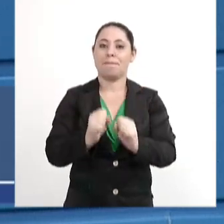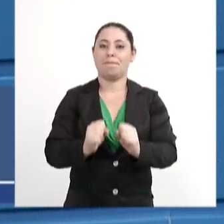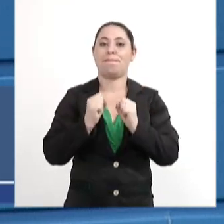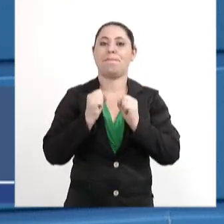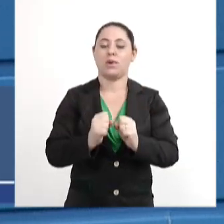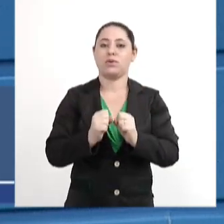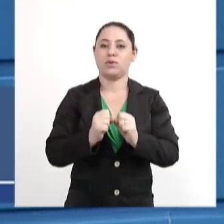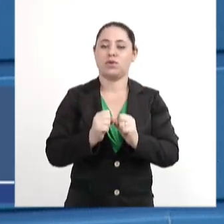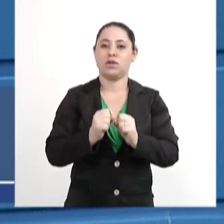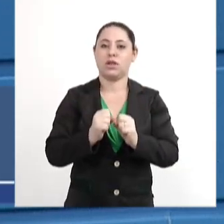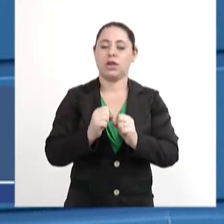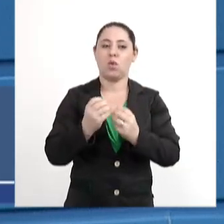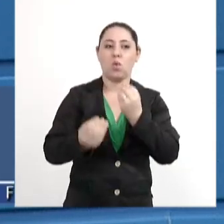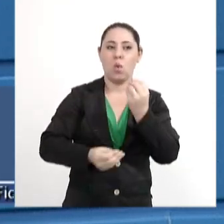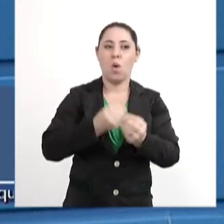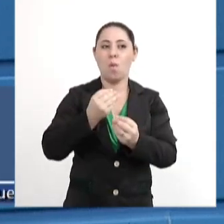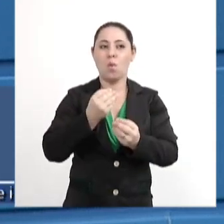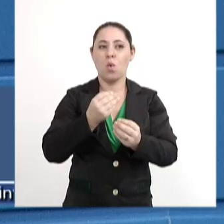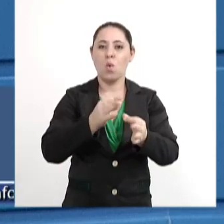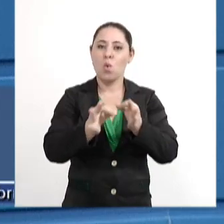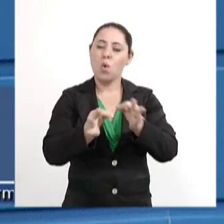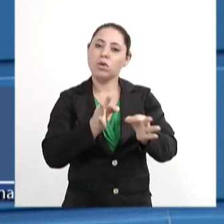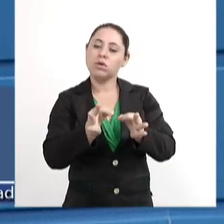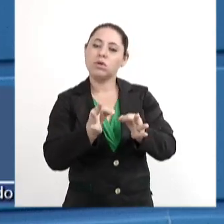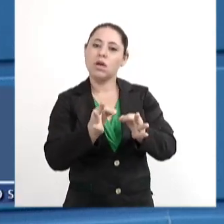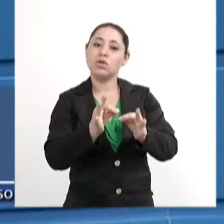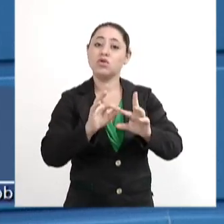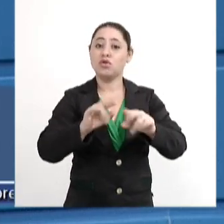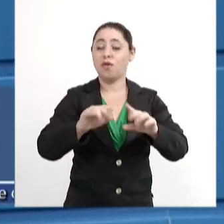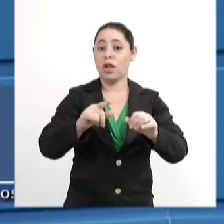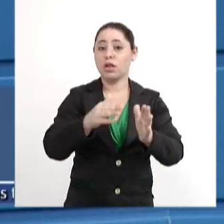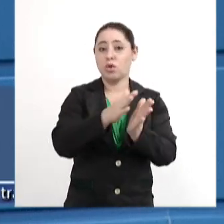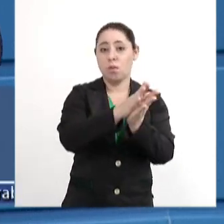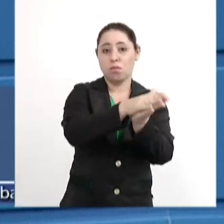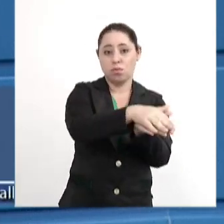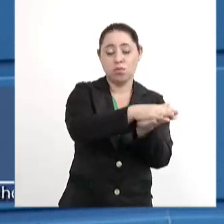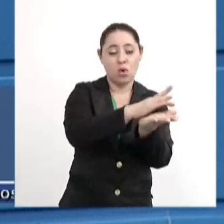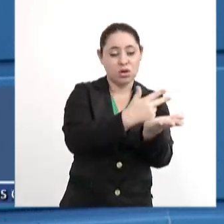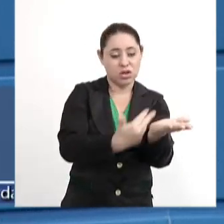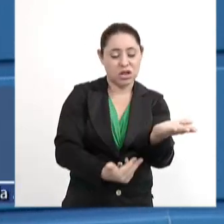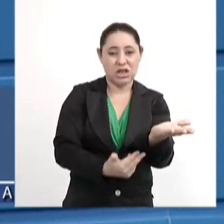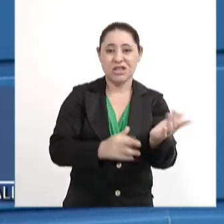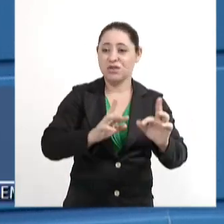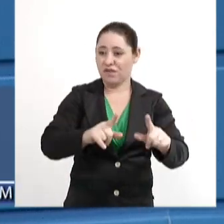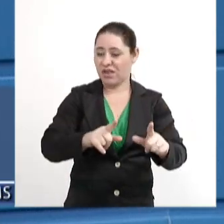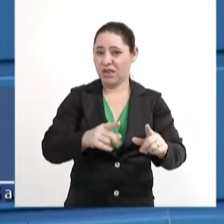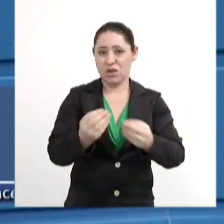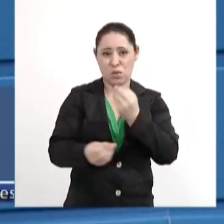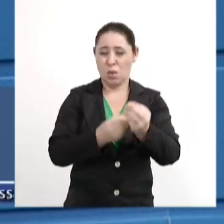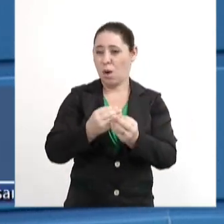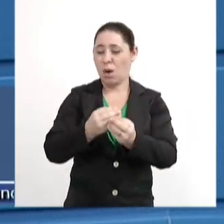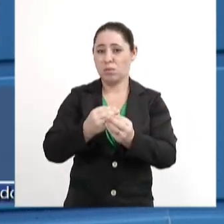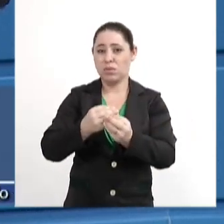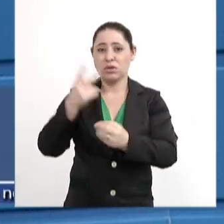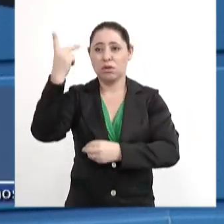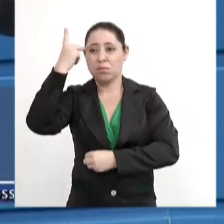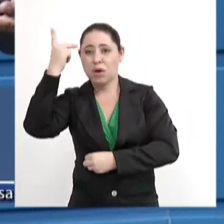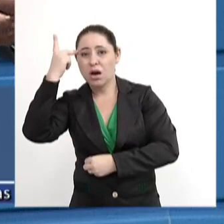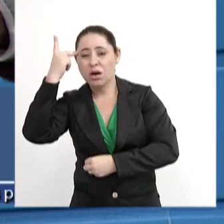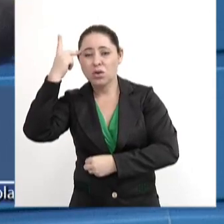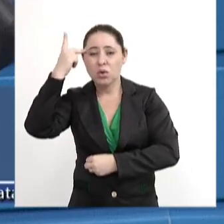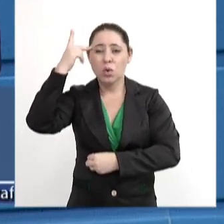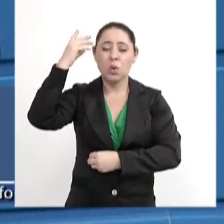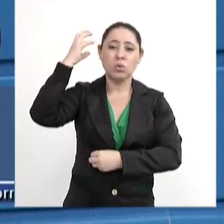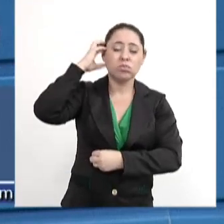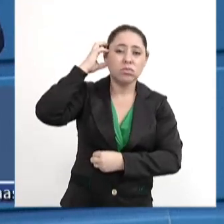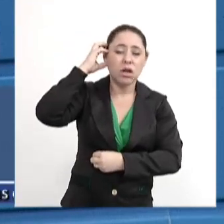tratar diferente a doação de sangue no Mato Grosso do Sul, diferente do que é tratado em São Paulo, diferente do que é tratado no Mato Grosso, diferente